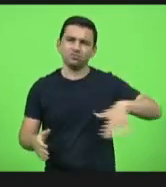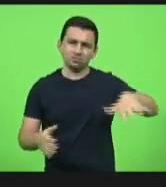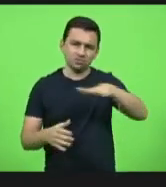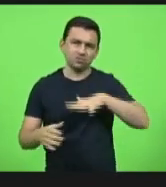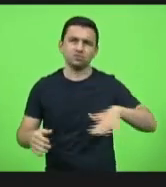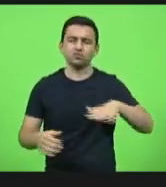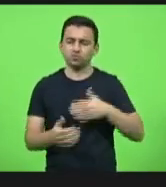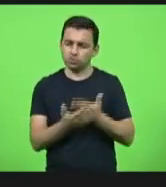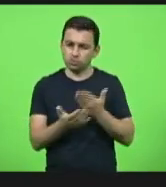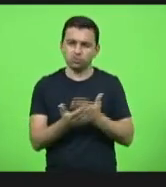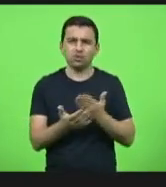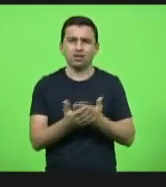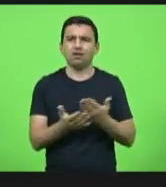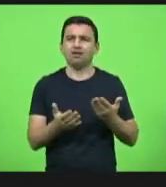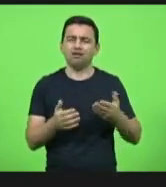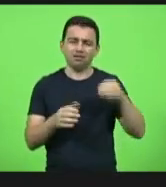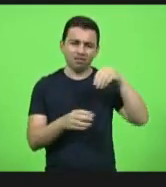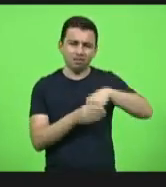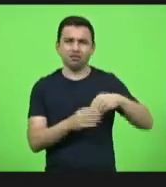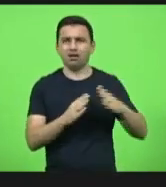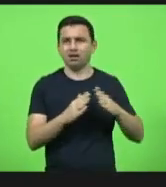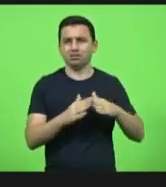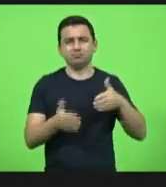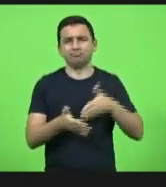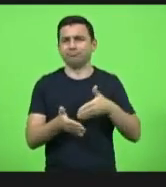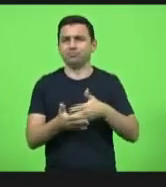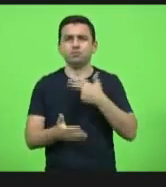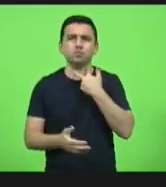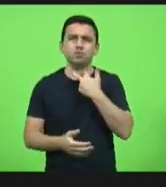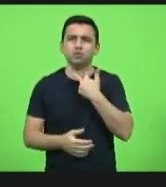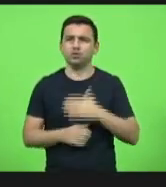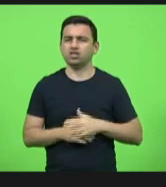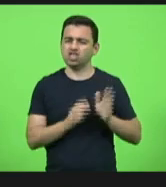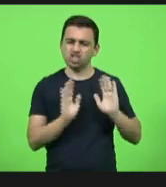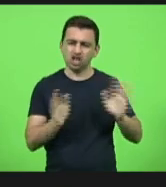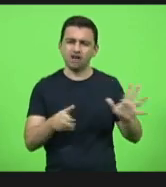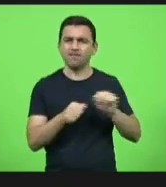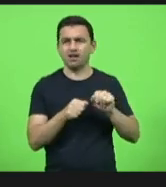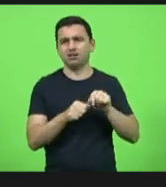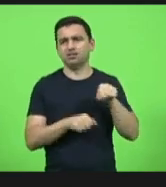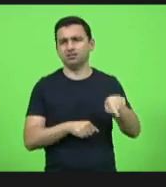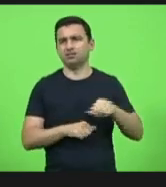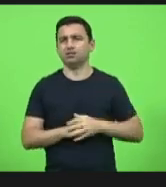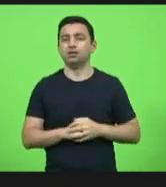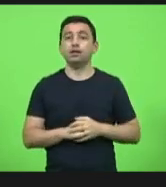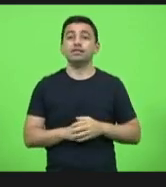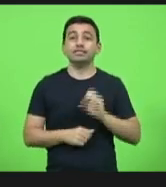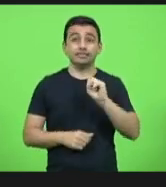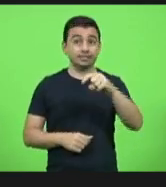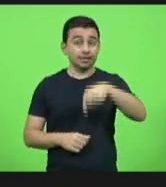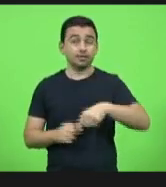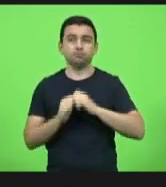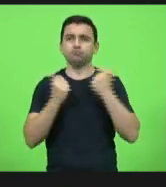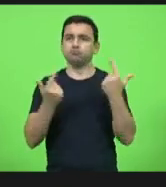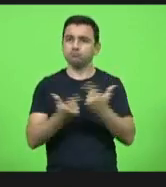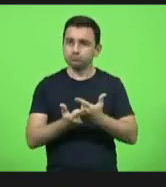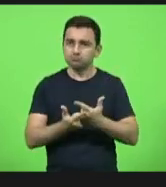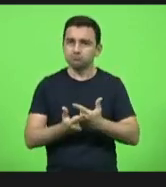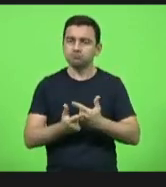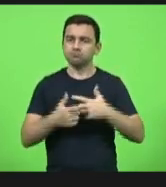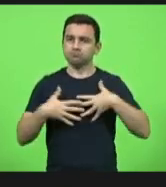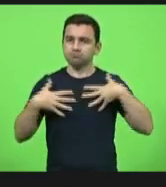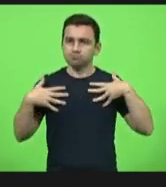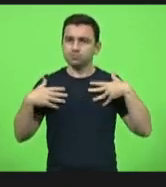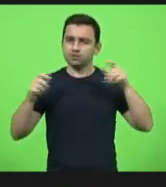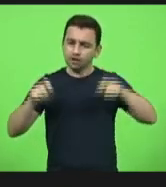Os senhores não podem impedir porque elas já estão fazendo. Mas se essa Assembleia se posicionar e votar com brevidade, nós podemos ajudar